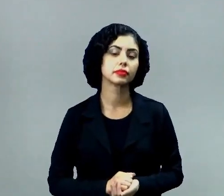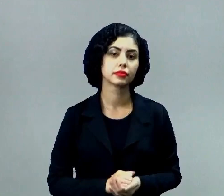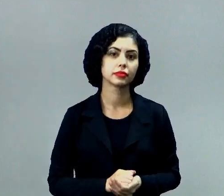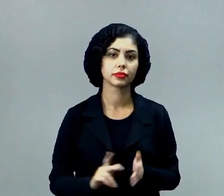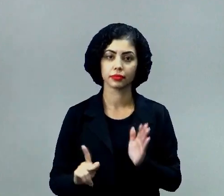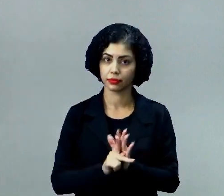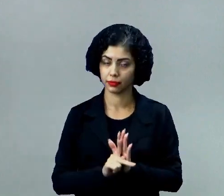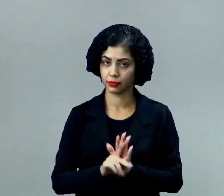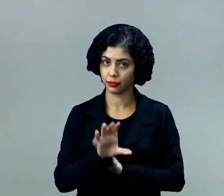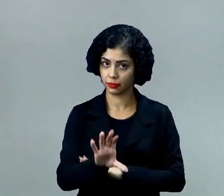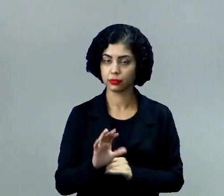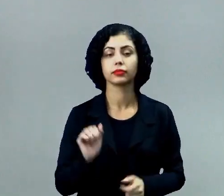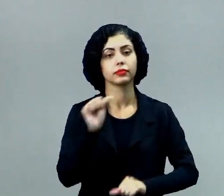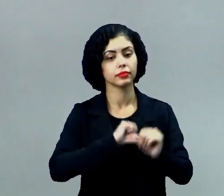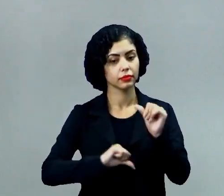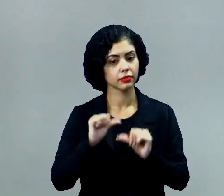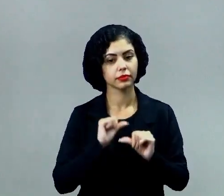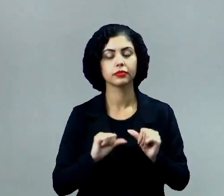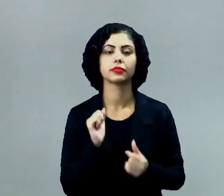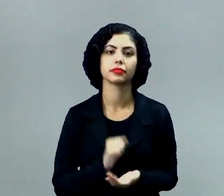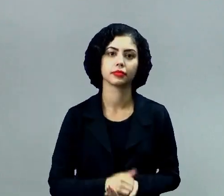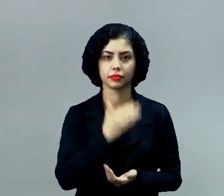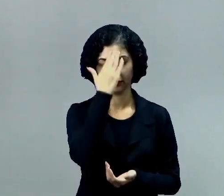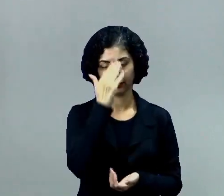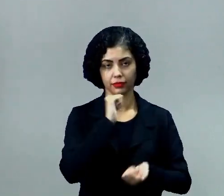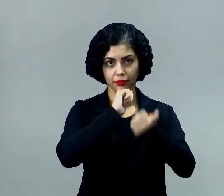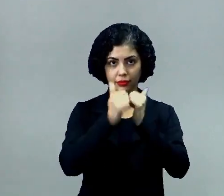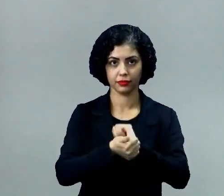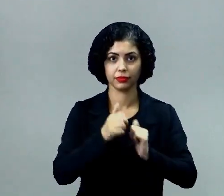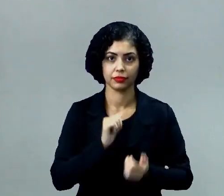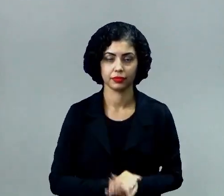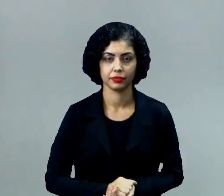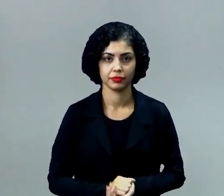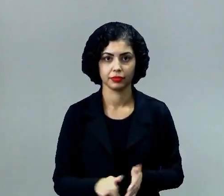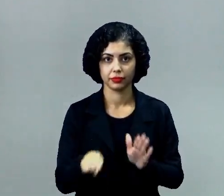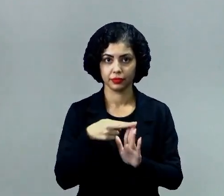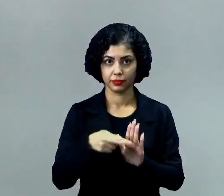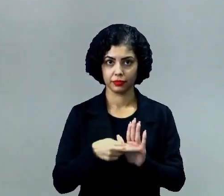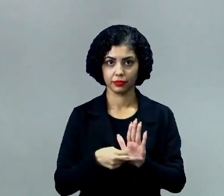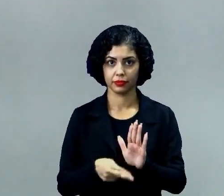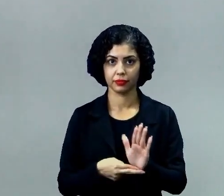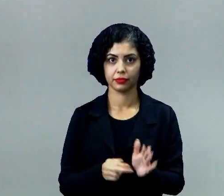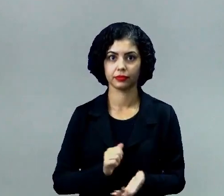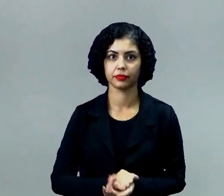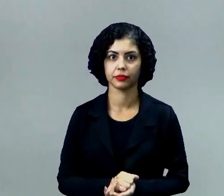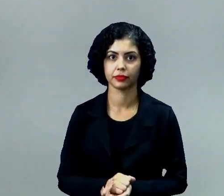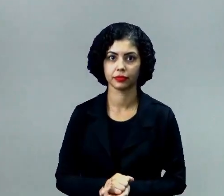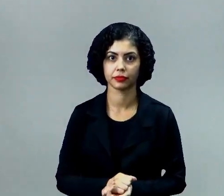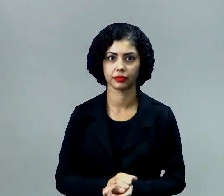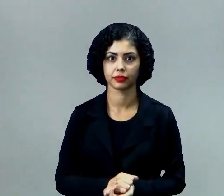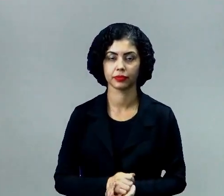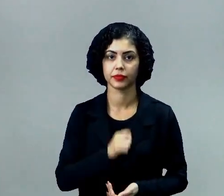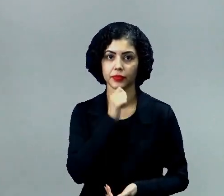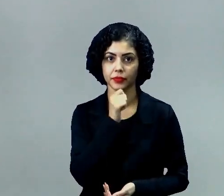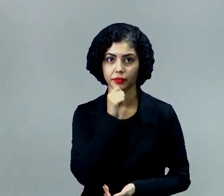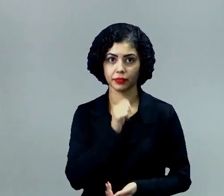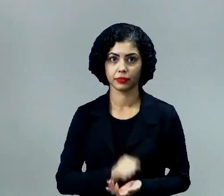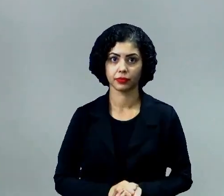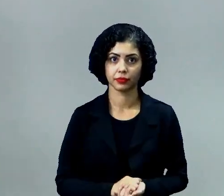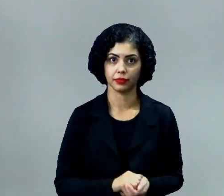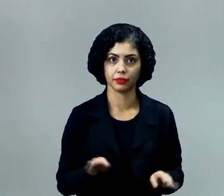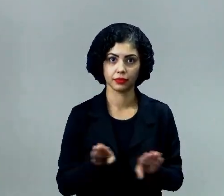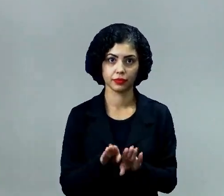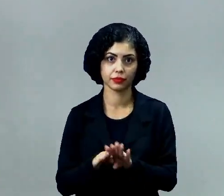não é fixa, ela é modular. Então, ela vai se adaptando, se ajustando à regra específica que aquele grupo que está